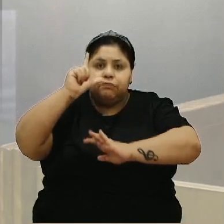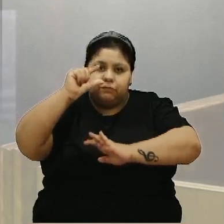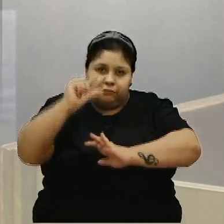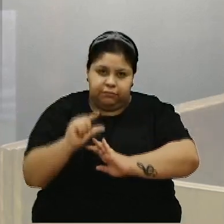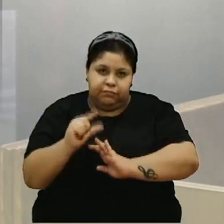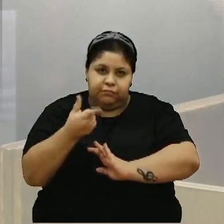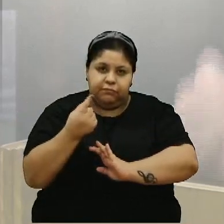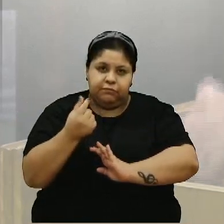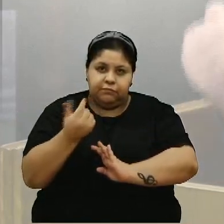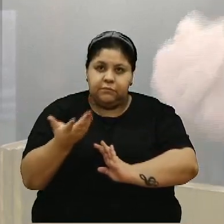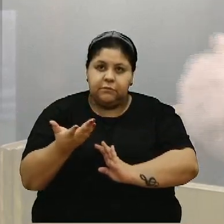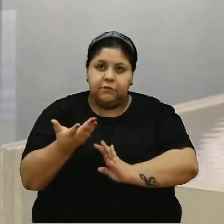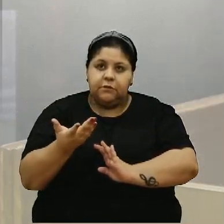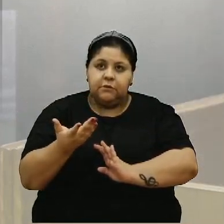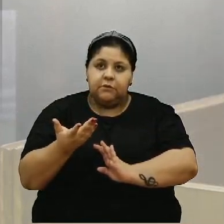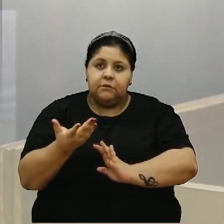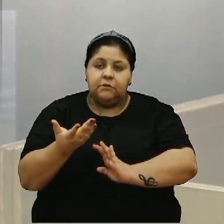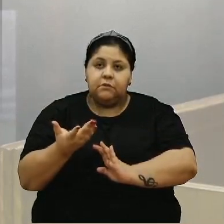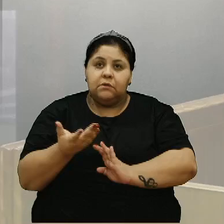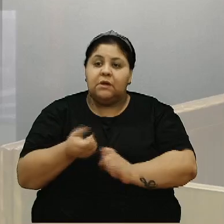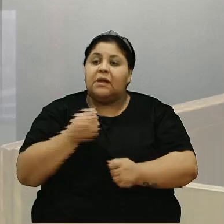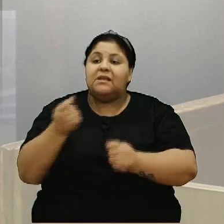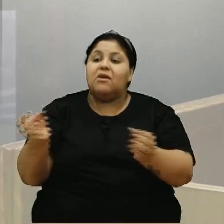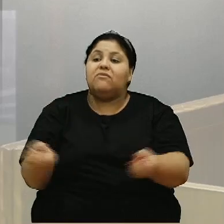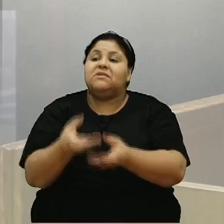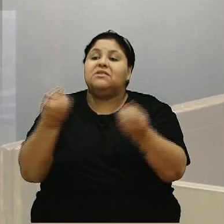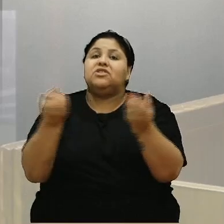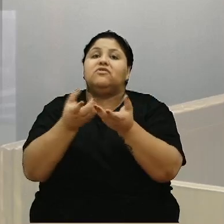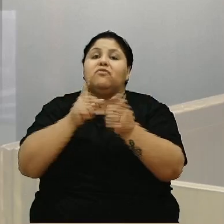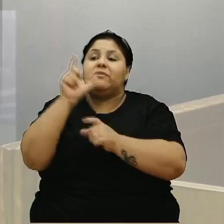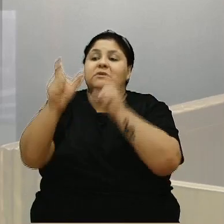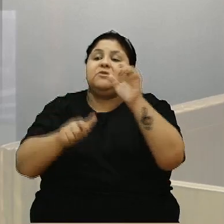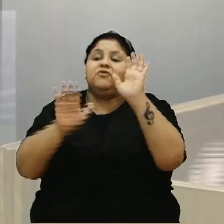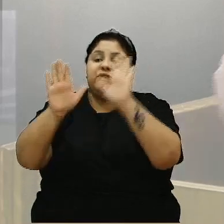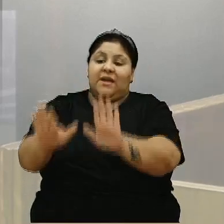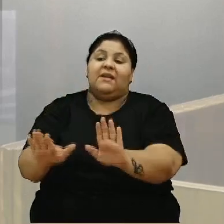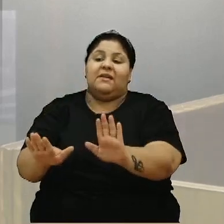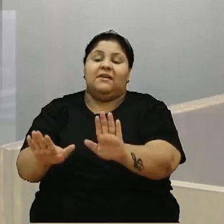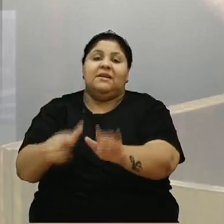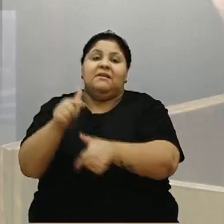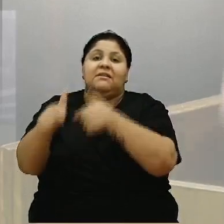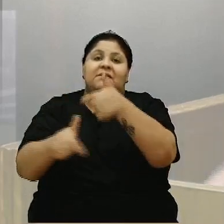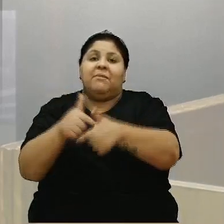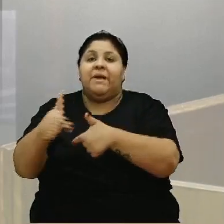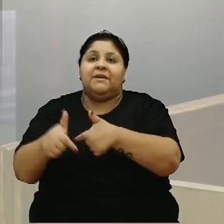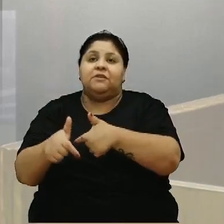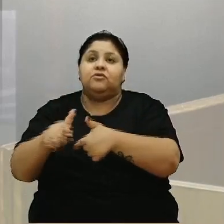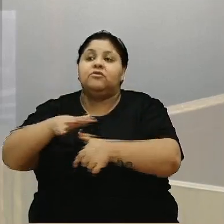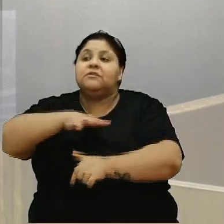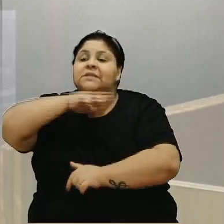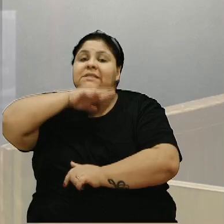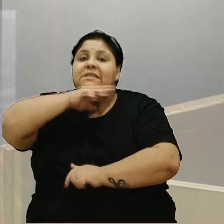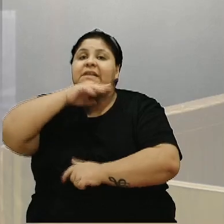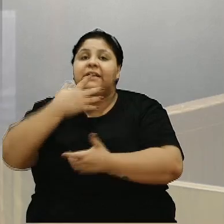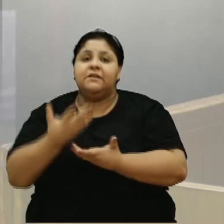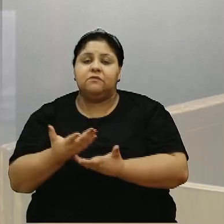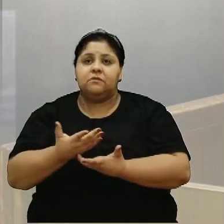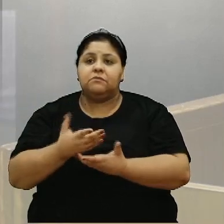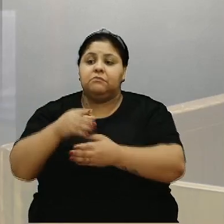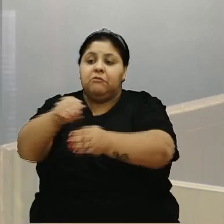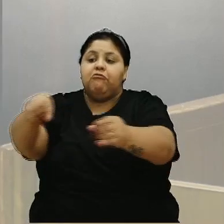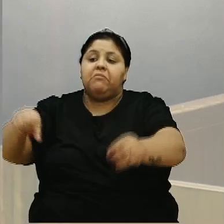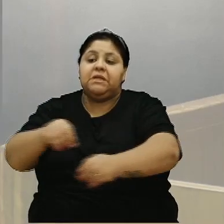Onde é que está o incentivo para esse povo ficar na terra? Aonde vai ir essa gente amanhã ou depois?